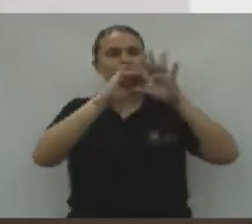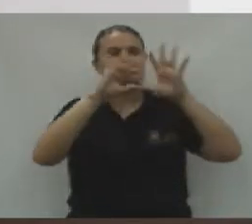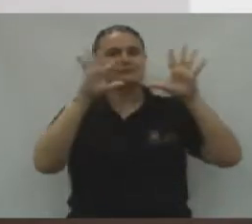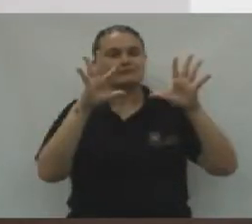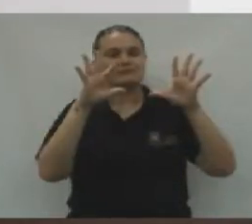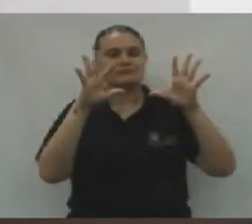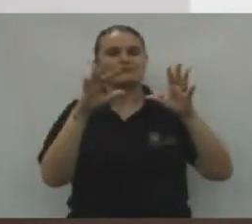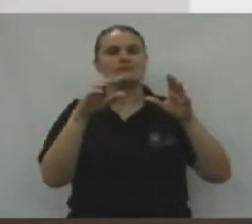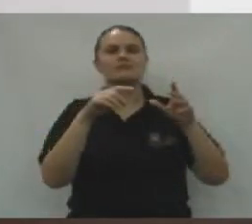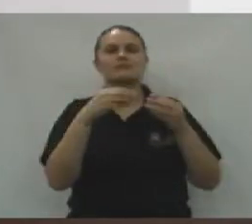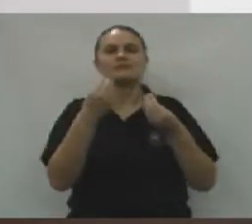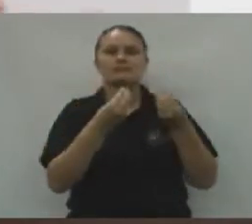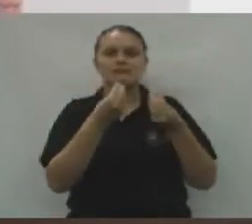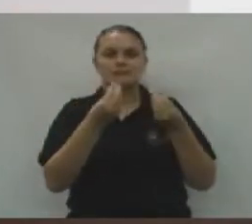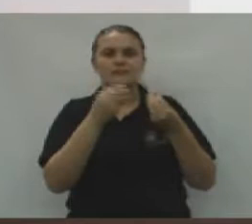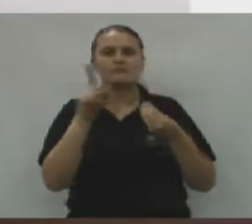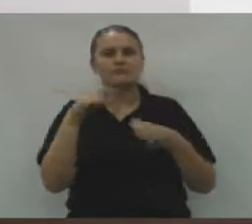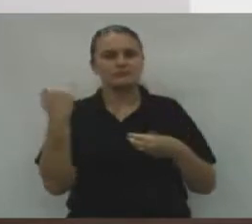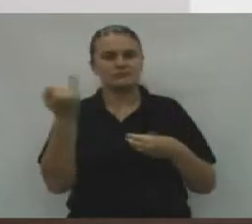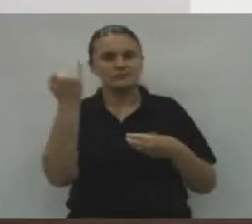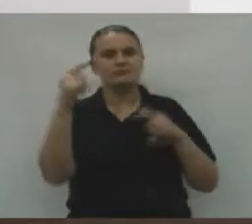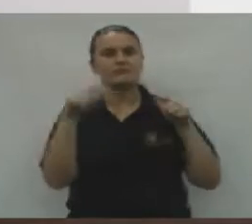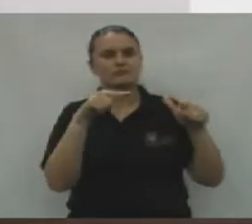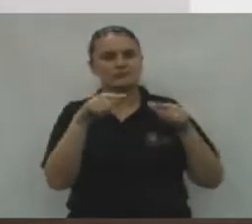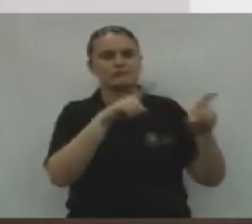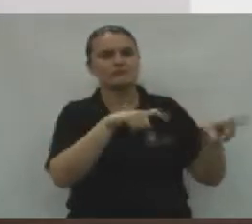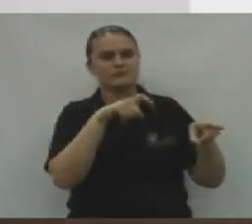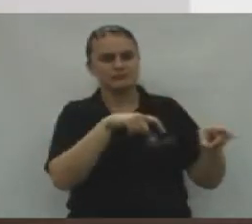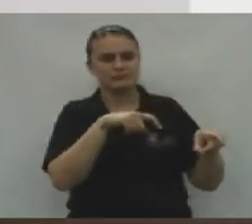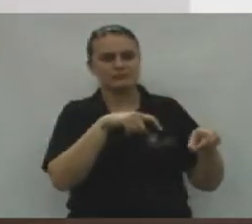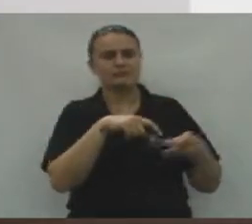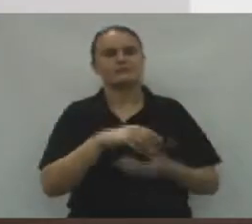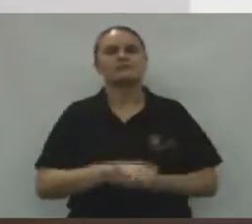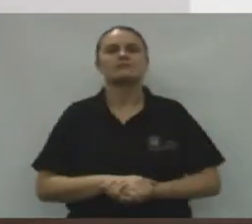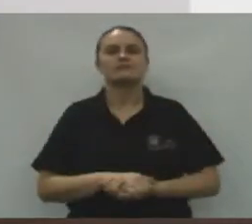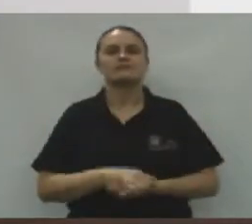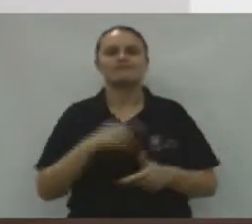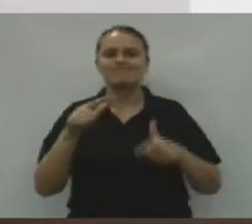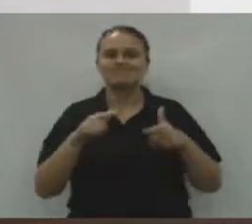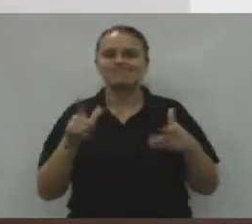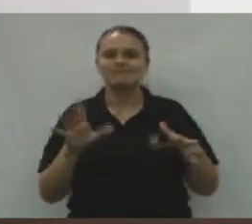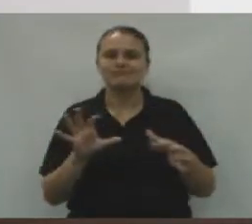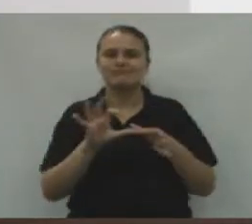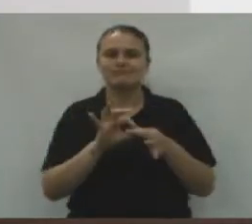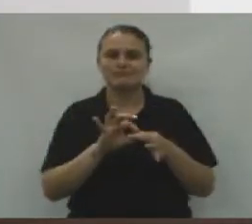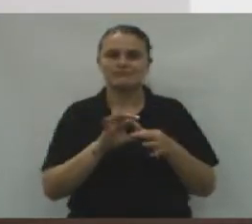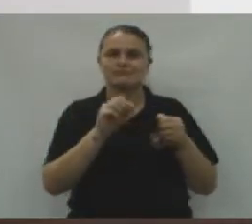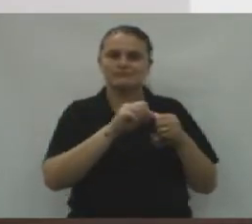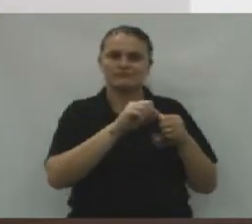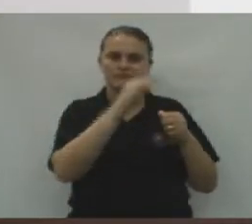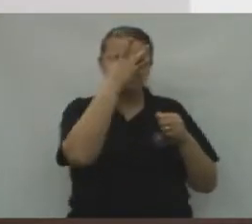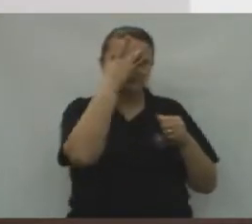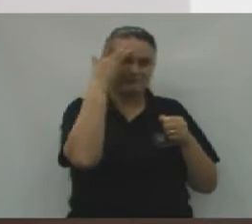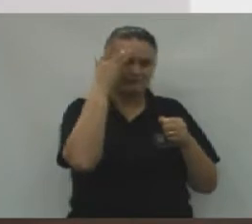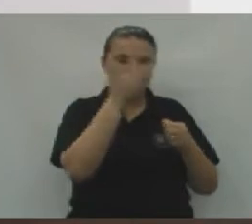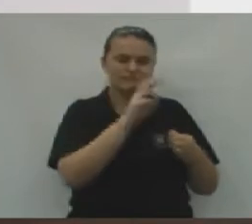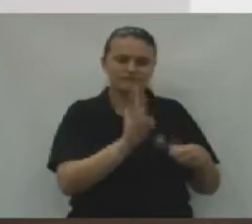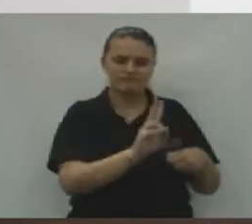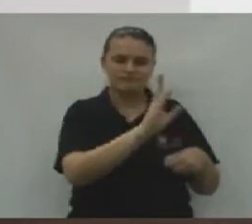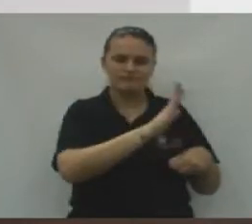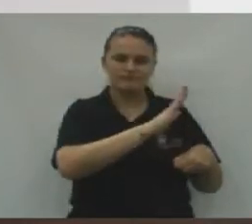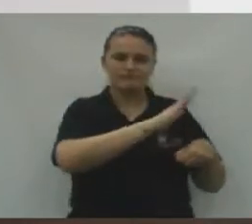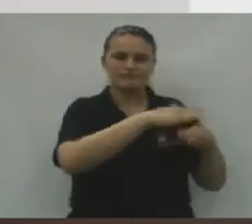aconteça. E assim, com todos esses segmentos aí, trabalhando juntos, vão fazer com que eles permaneçam lá. A estatística